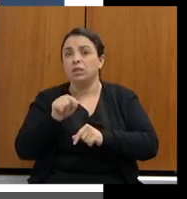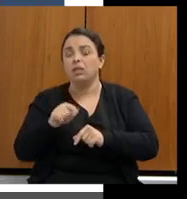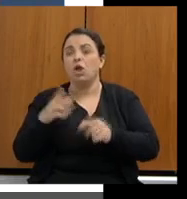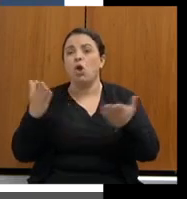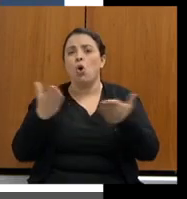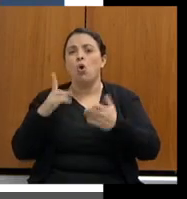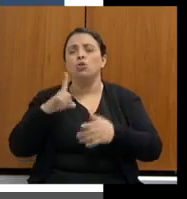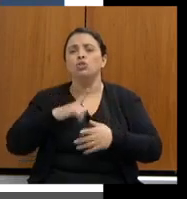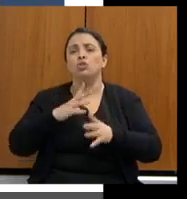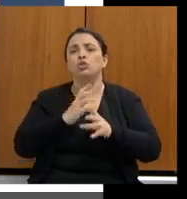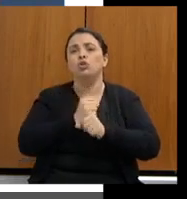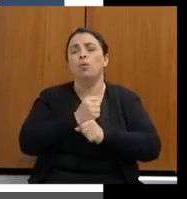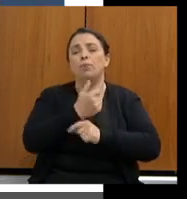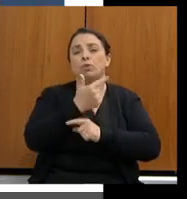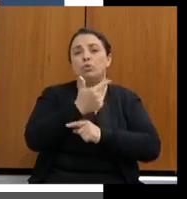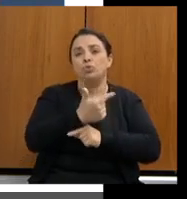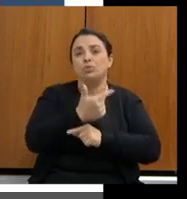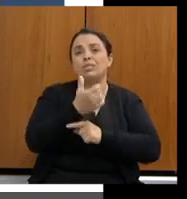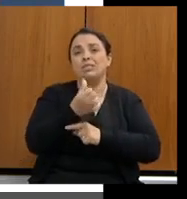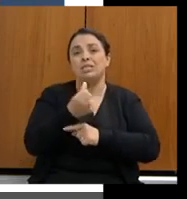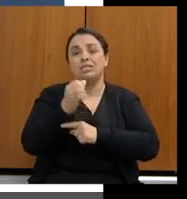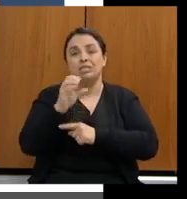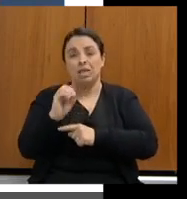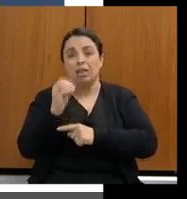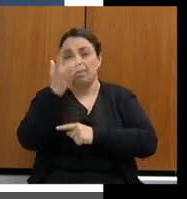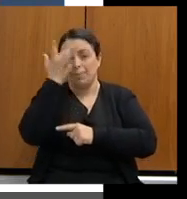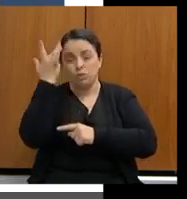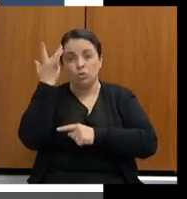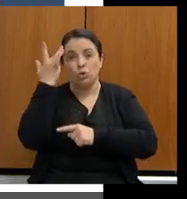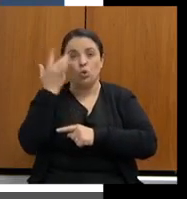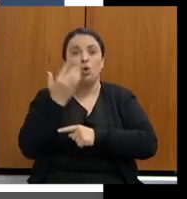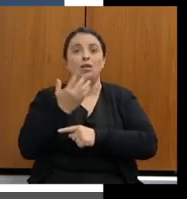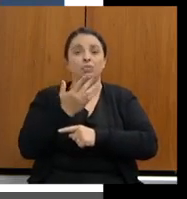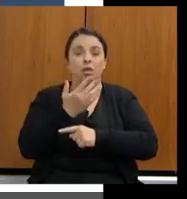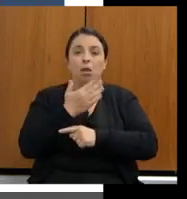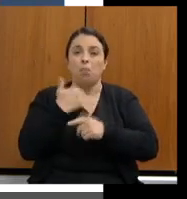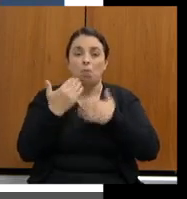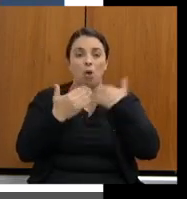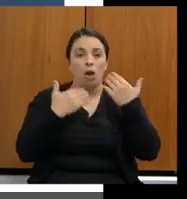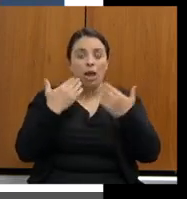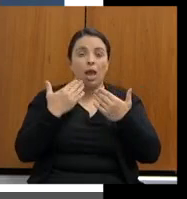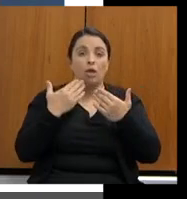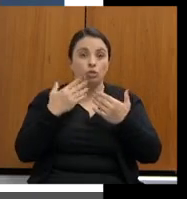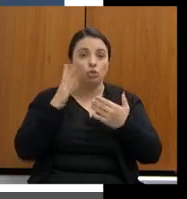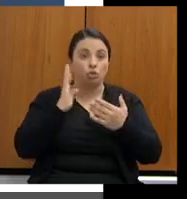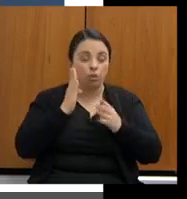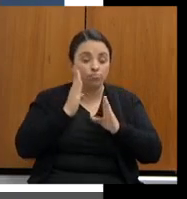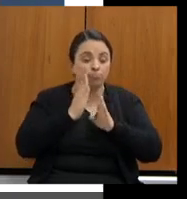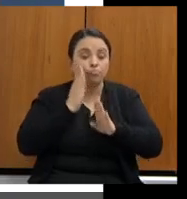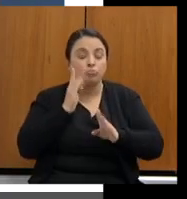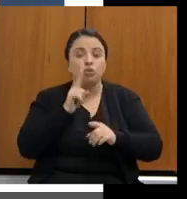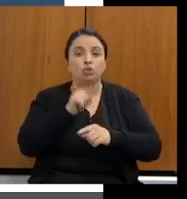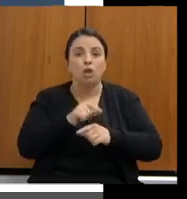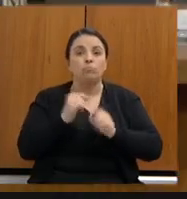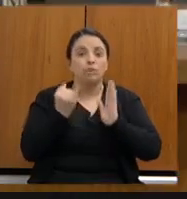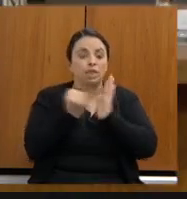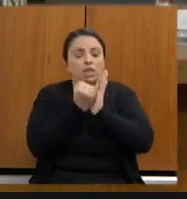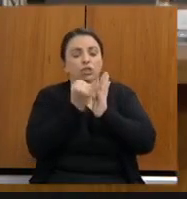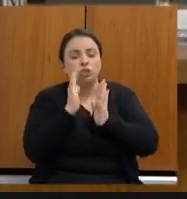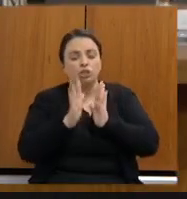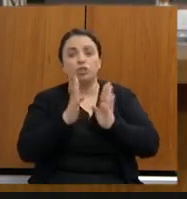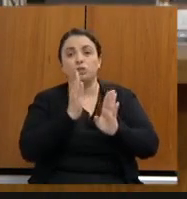temos 260 vítimas já identificadas o que corresponde a Noventa e Seis por cento de